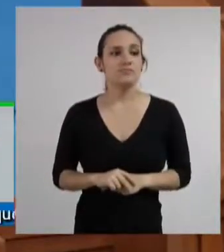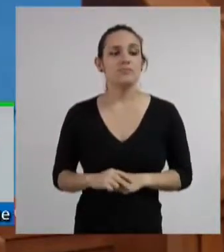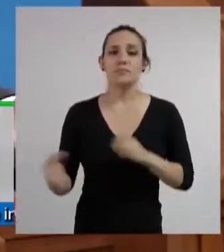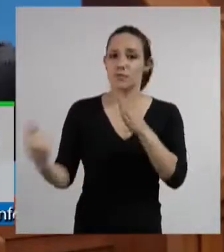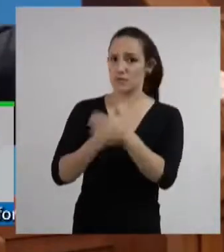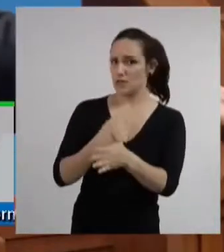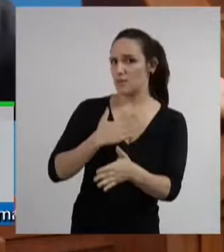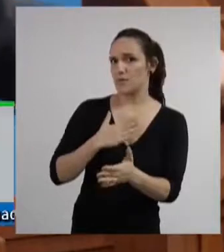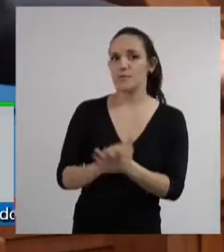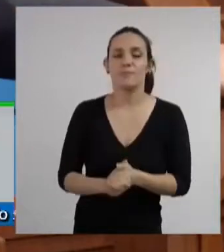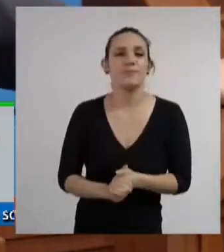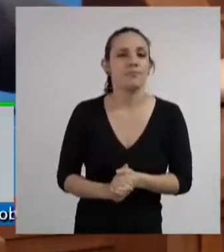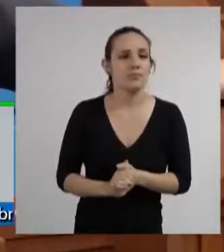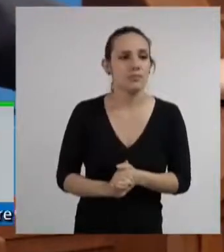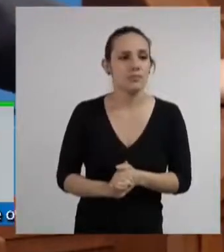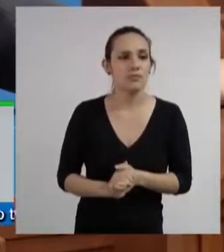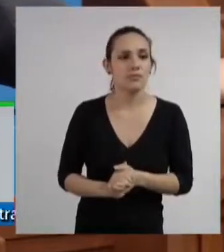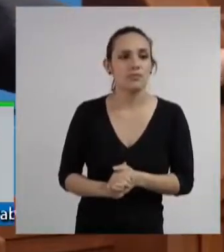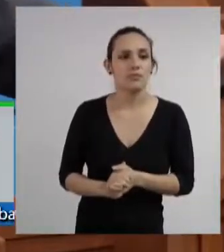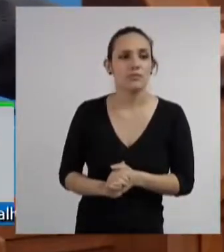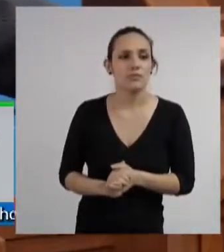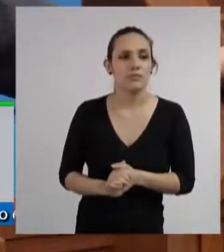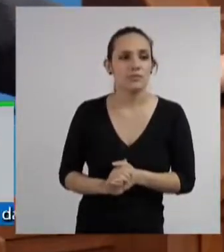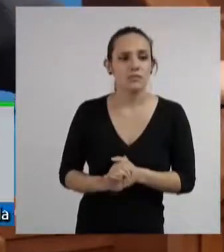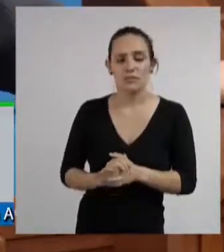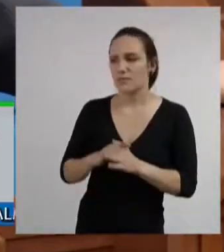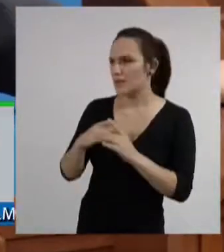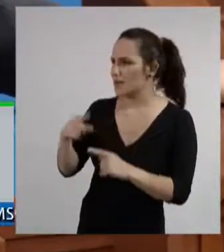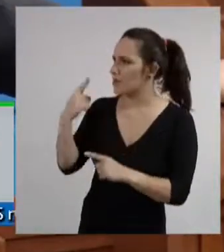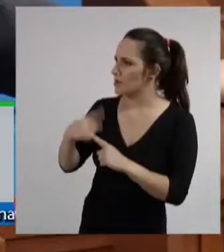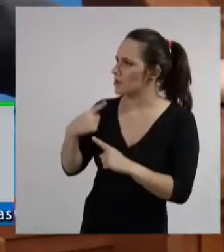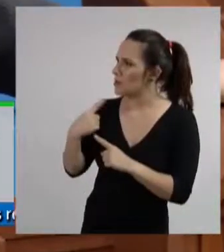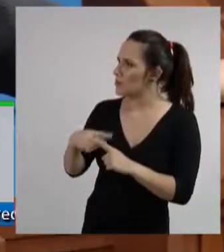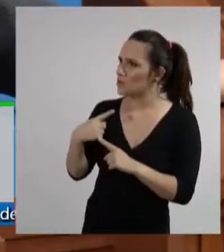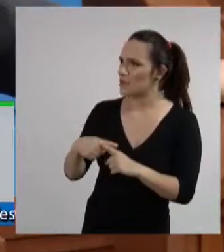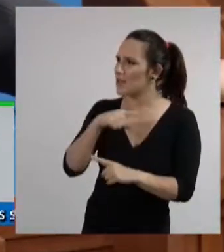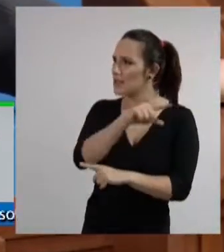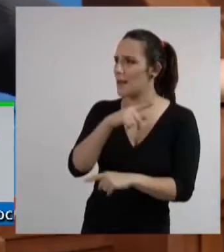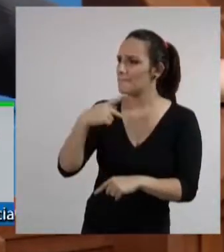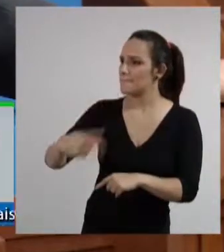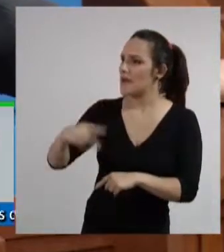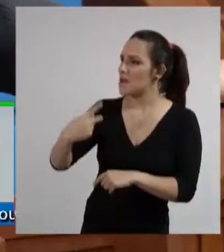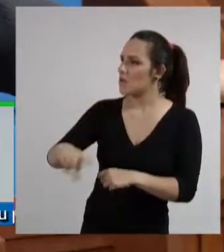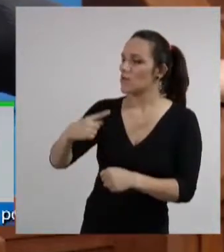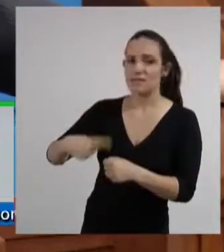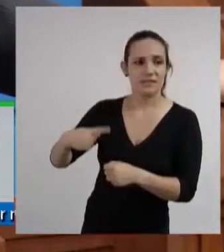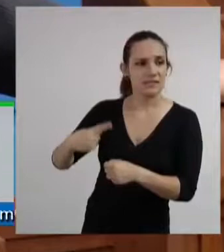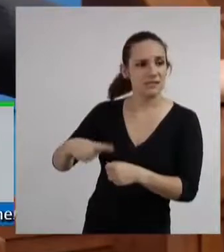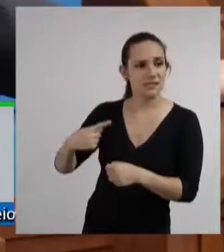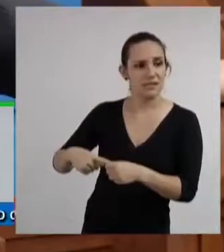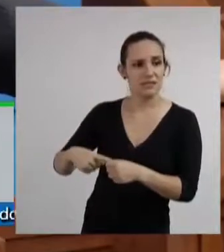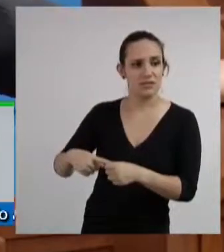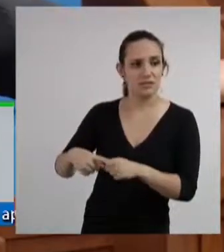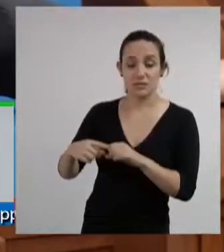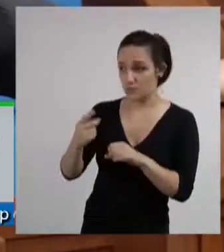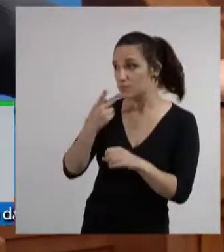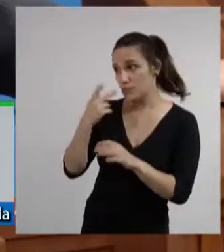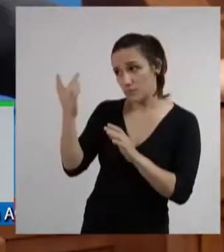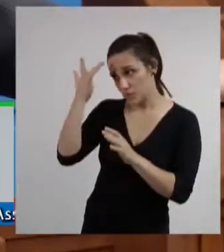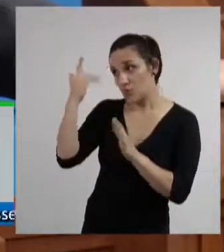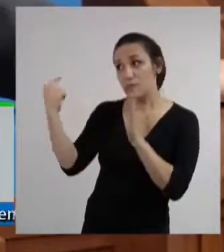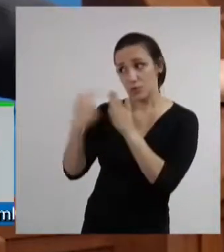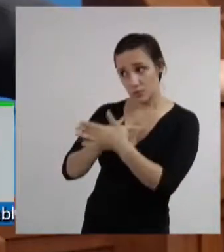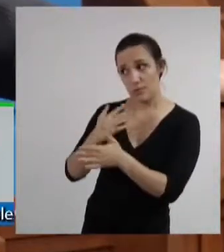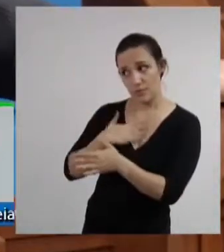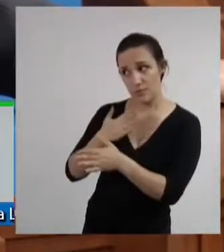para mim ontem, por que o boi no Paraguai é R$200 arroba? Não, eu estou dizendo o que a pessoa me